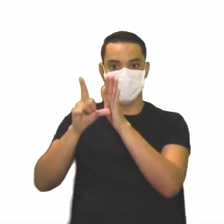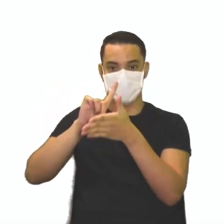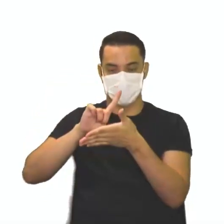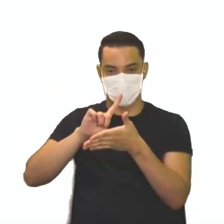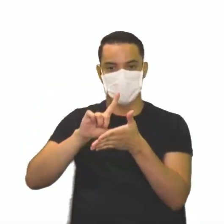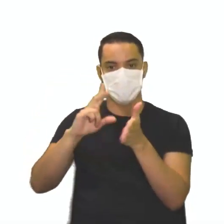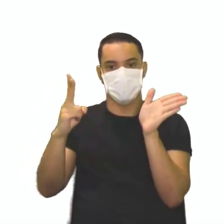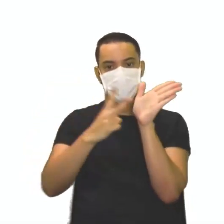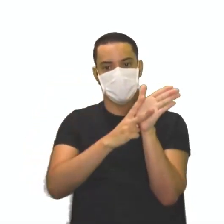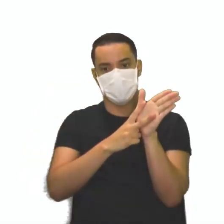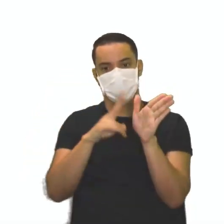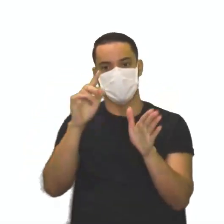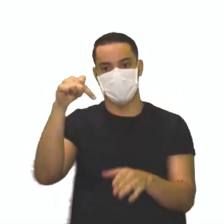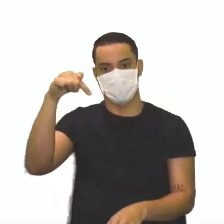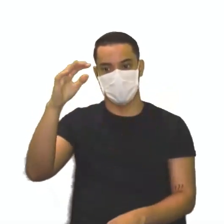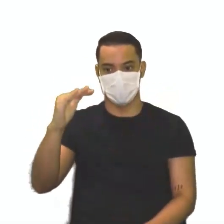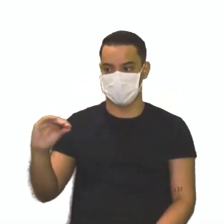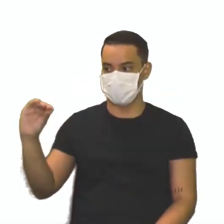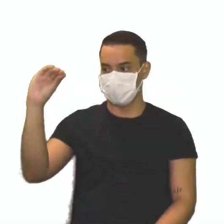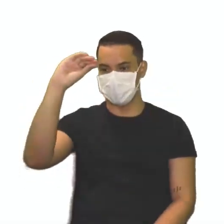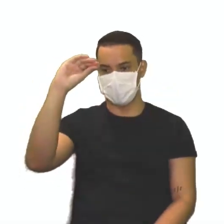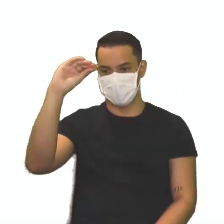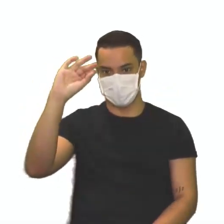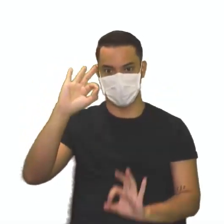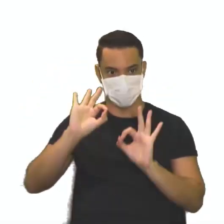igualdade, eu coloco aqui em cima,